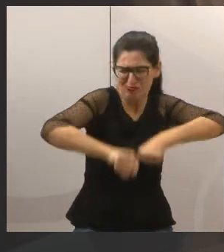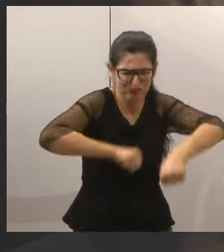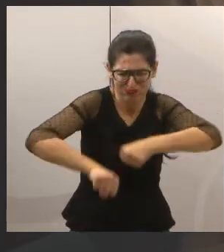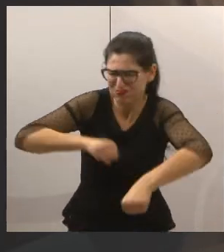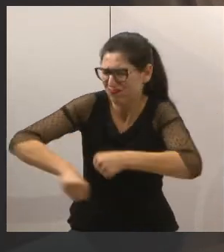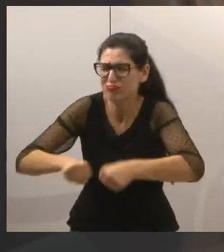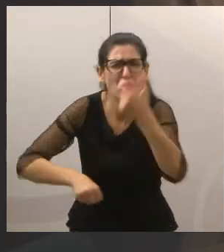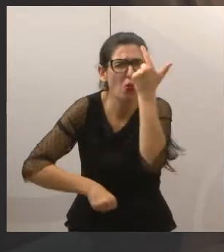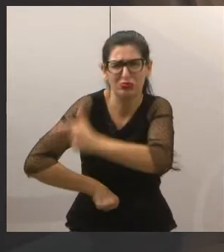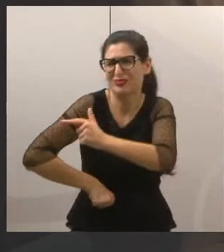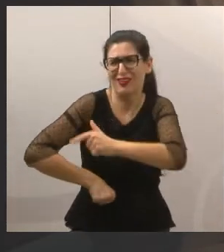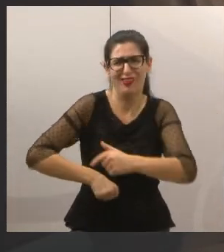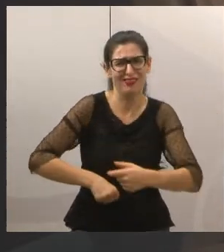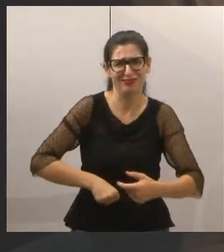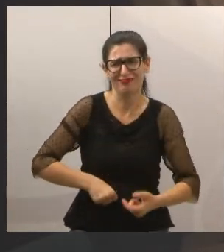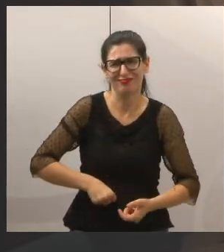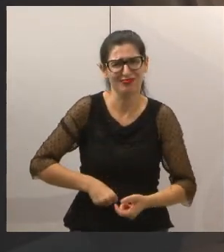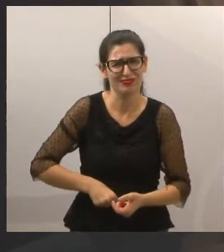vai fazer